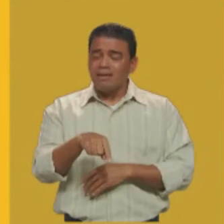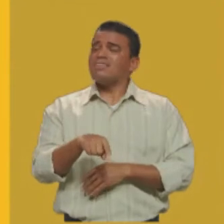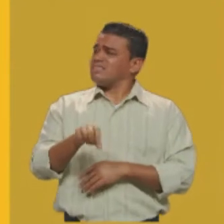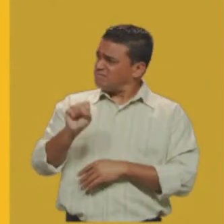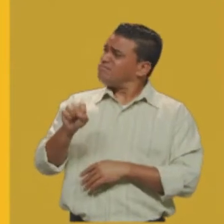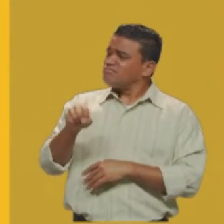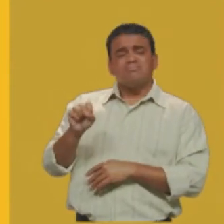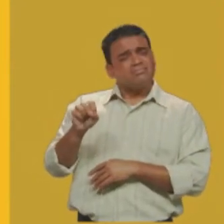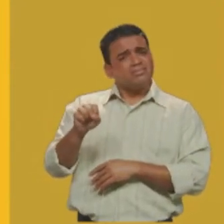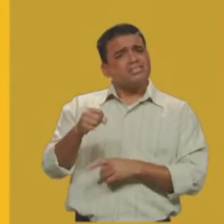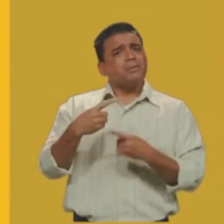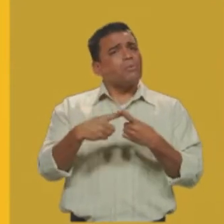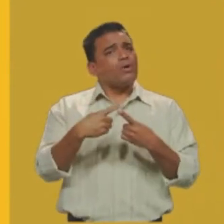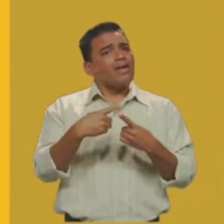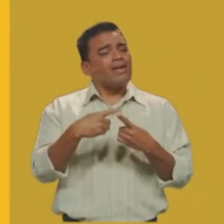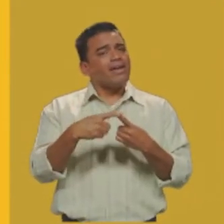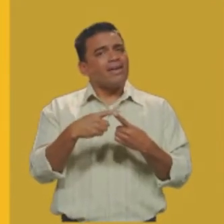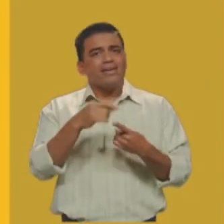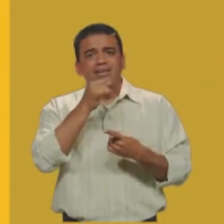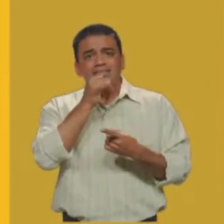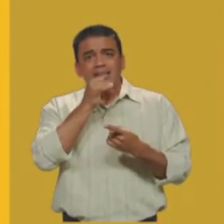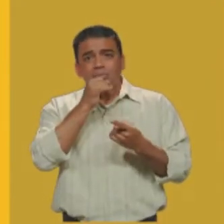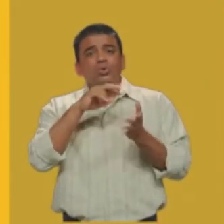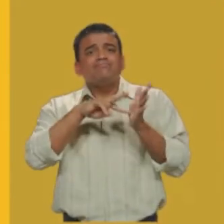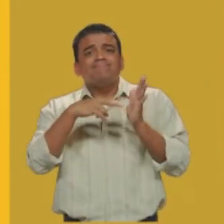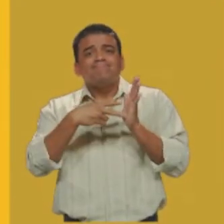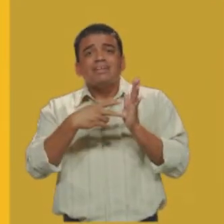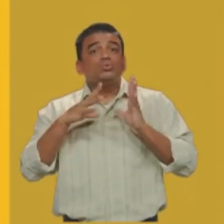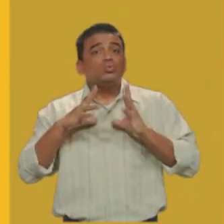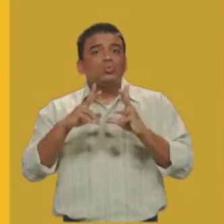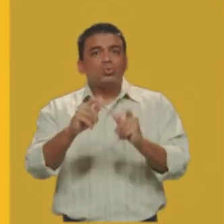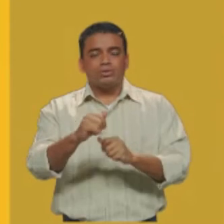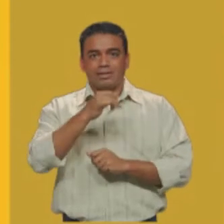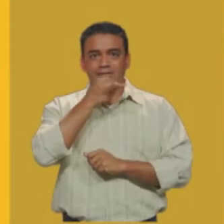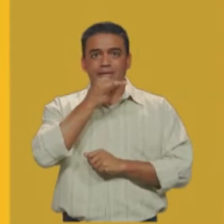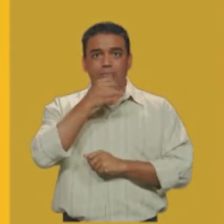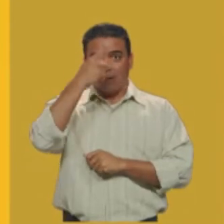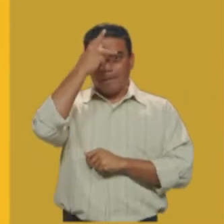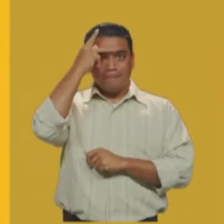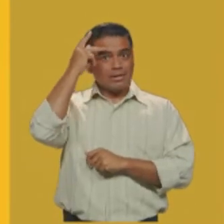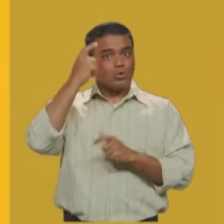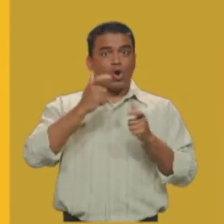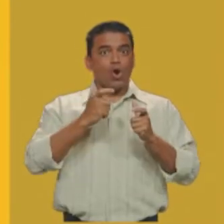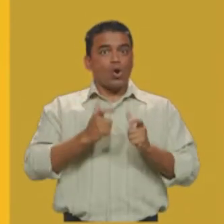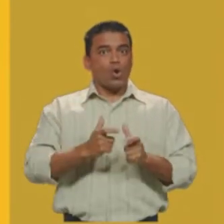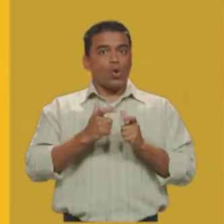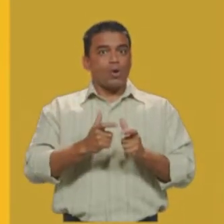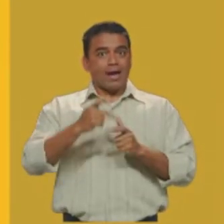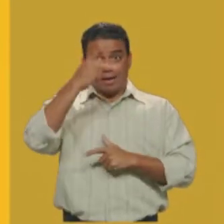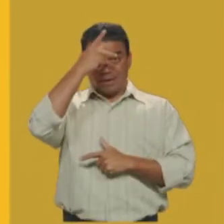Exatamente. Por quê? Existe sentido completo. Se uma pessoa em determinado lugar,